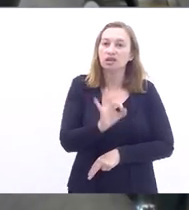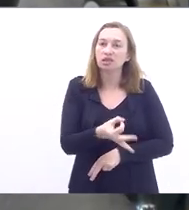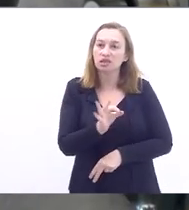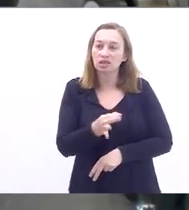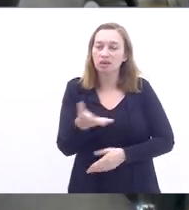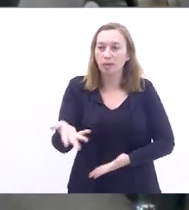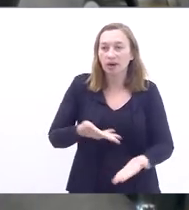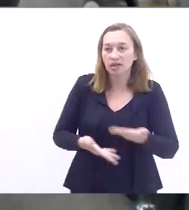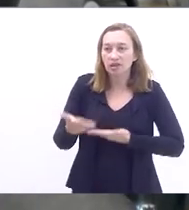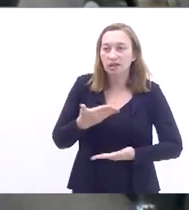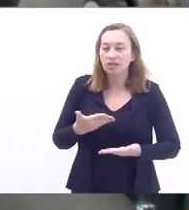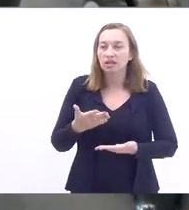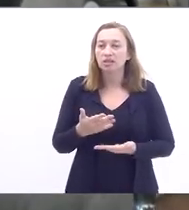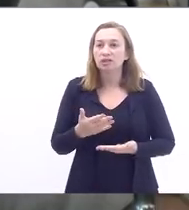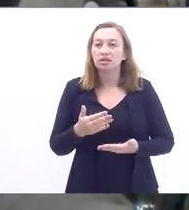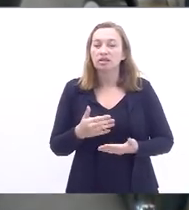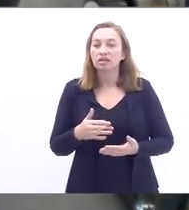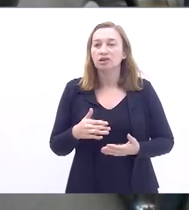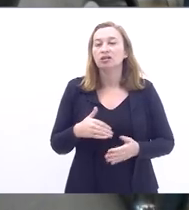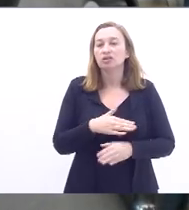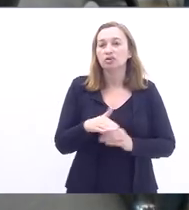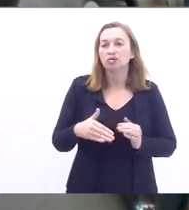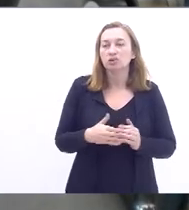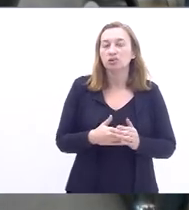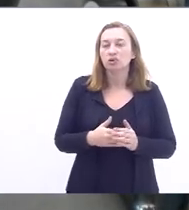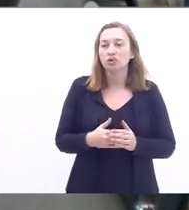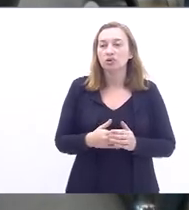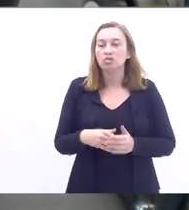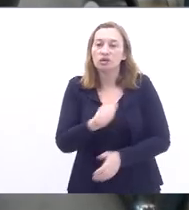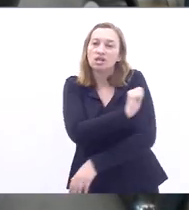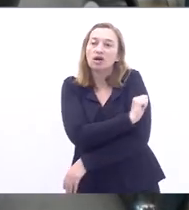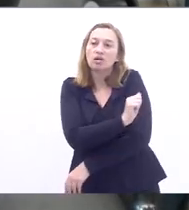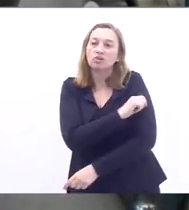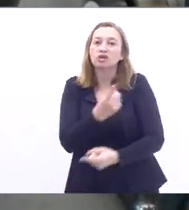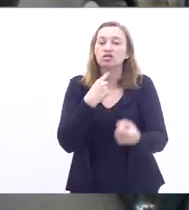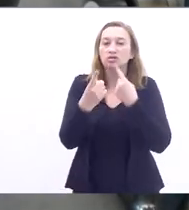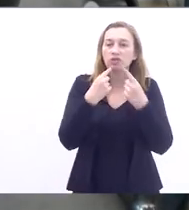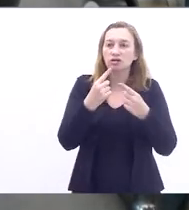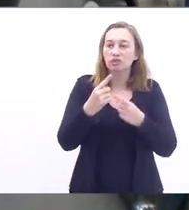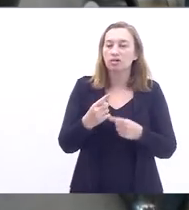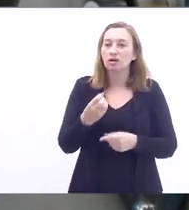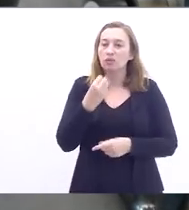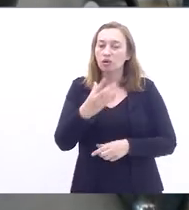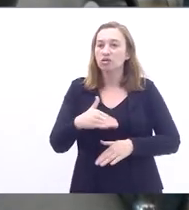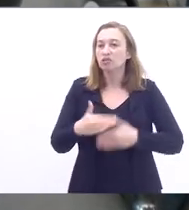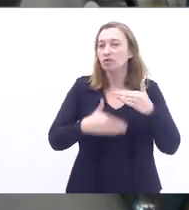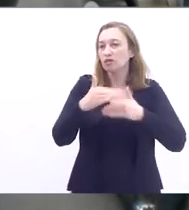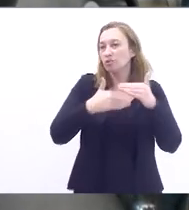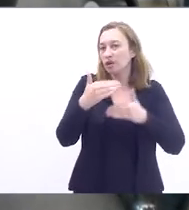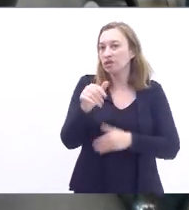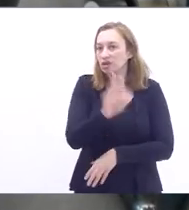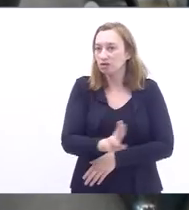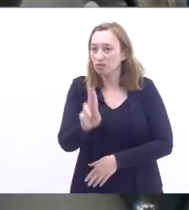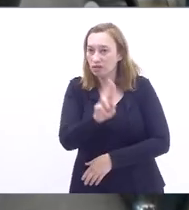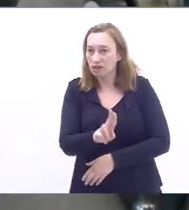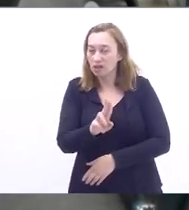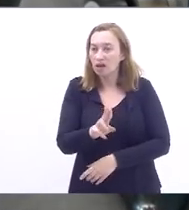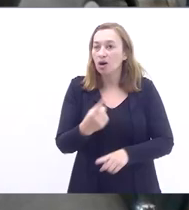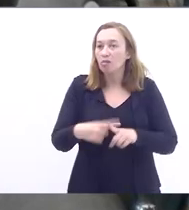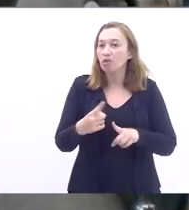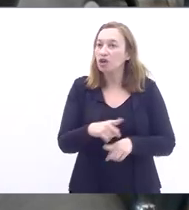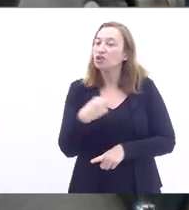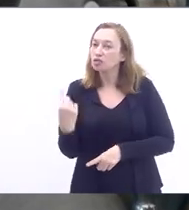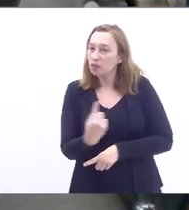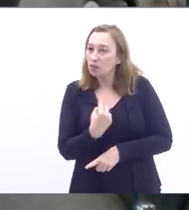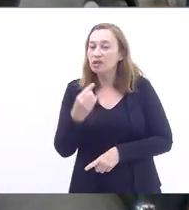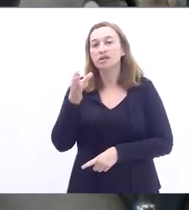a participação das entidades estudantis e também do funcionamento da Universidade da Defesa do funcionamento da Universidade porque